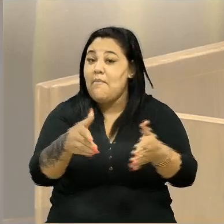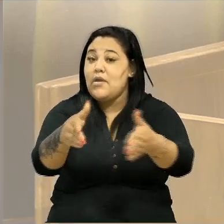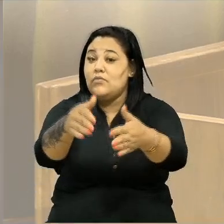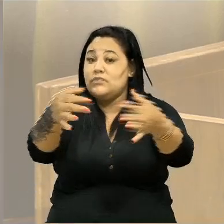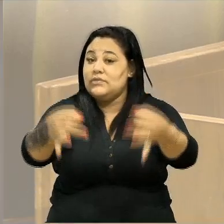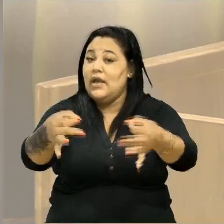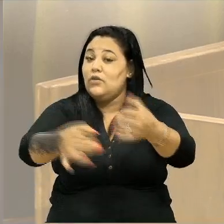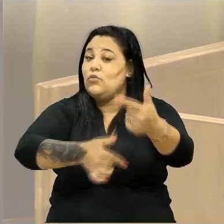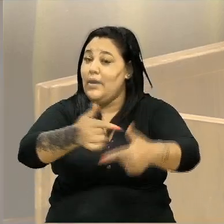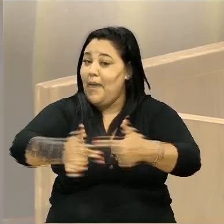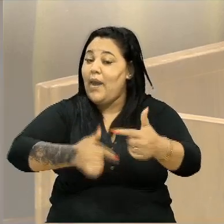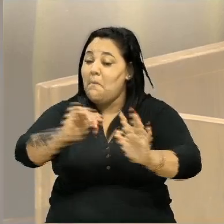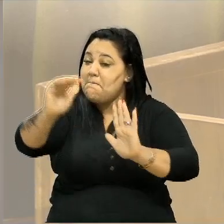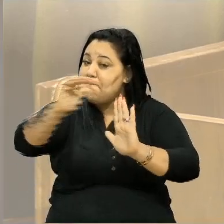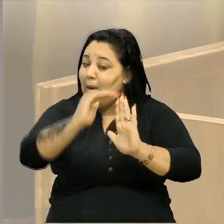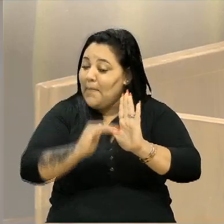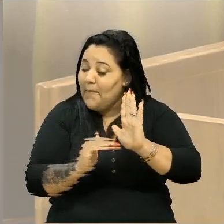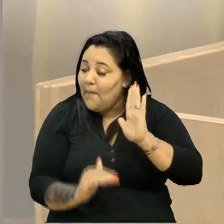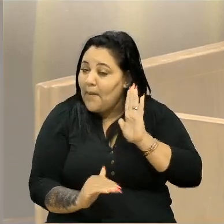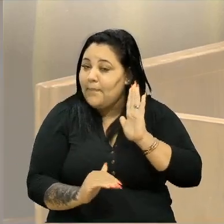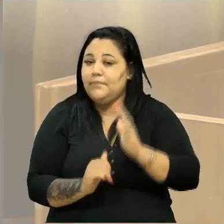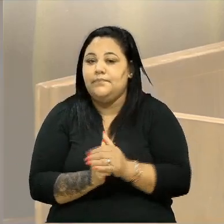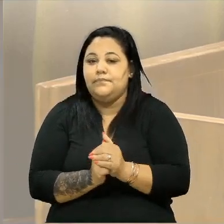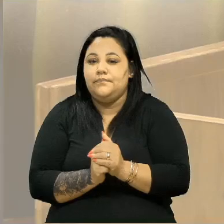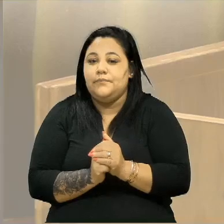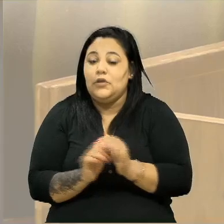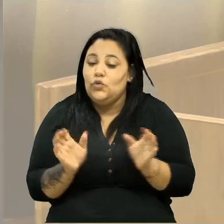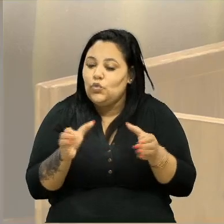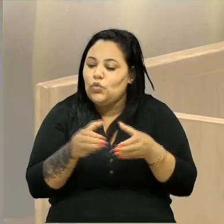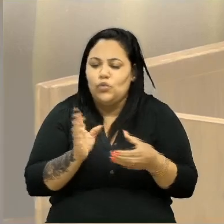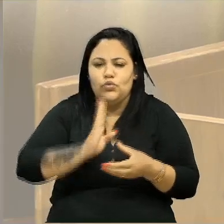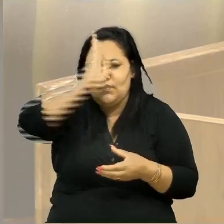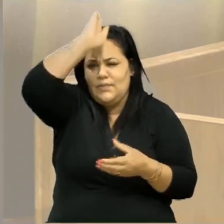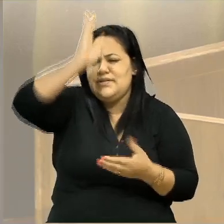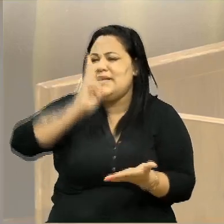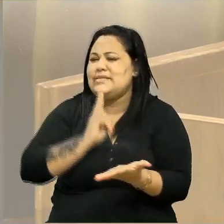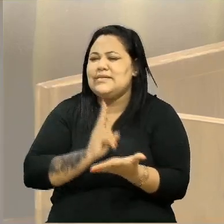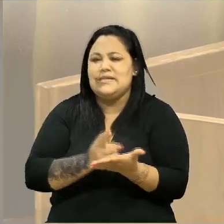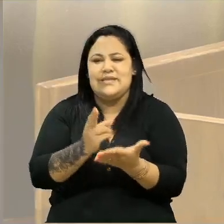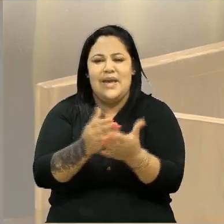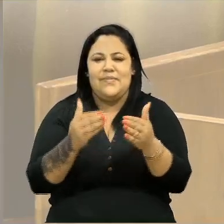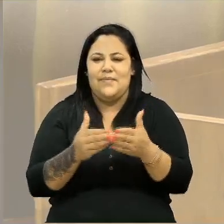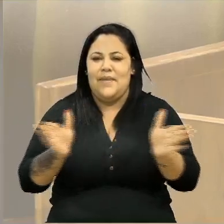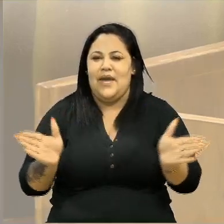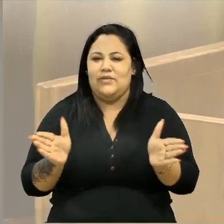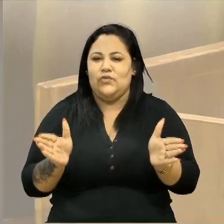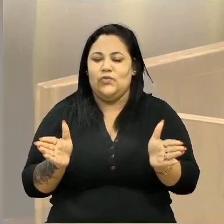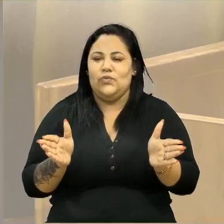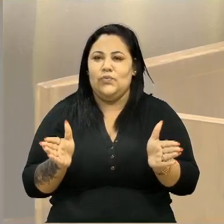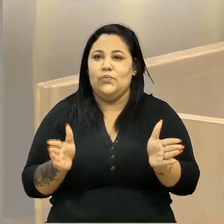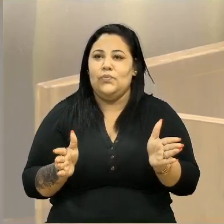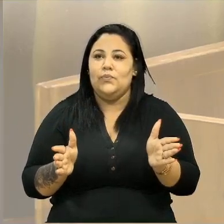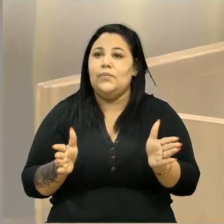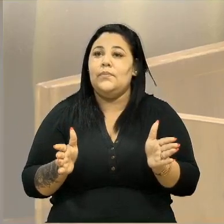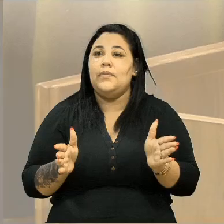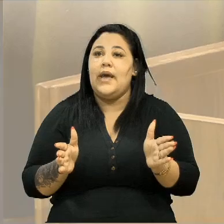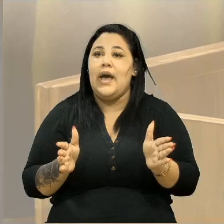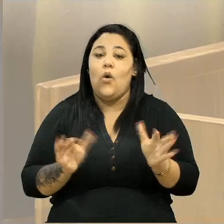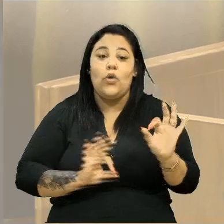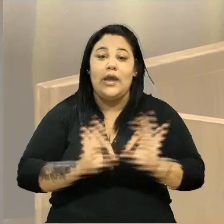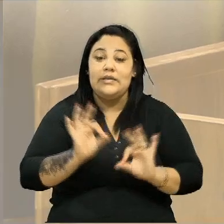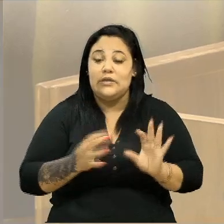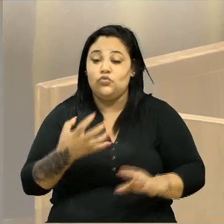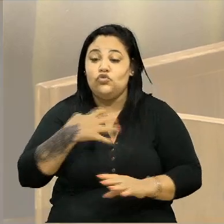a atuação. E o Corpo de Bombeiros Militar estará sempre à disposição para direcionar da maneira mais segura. Não se